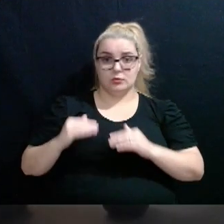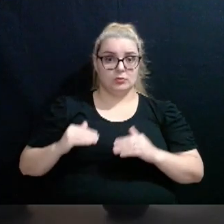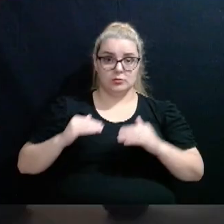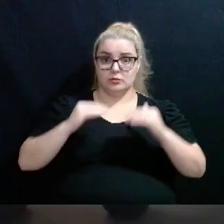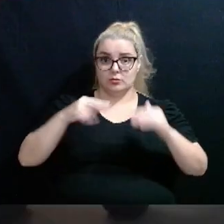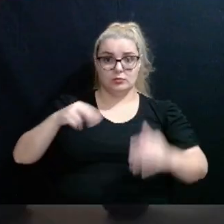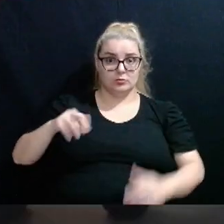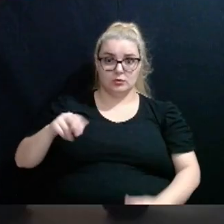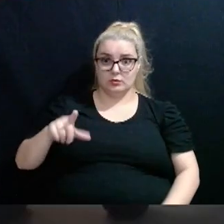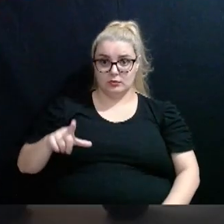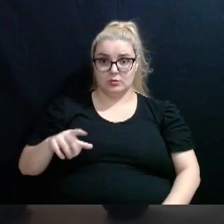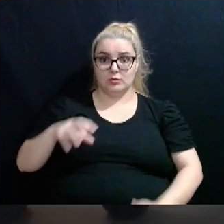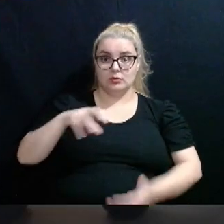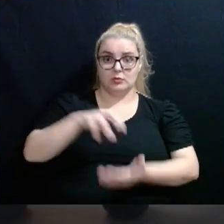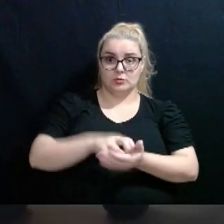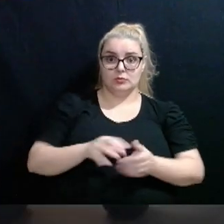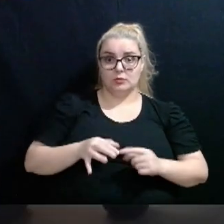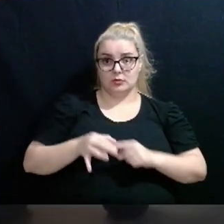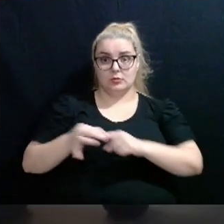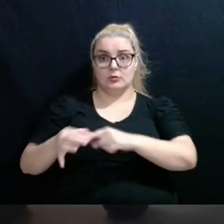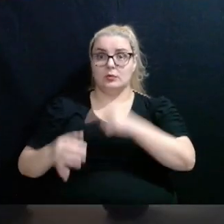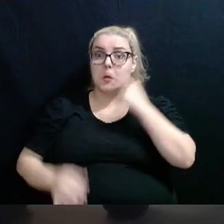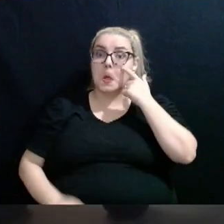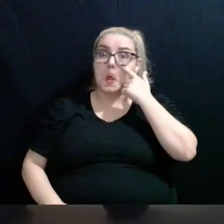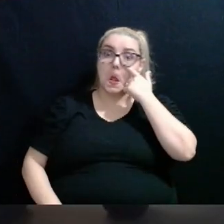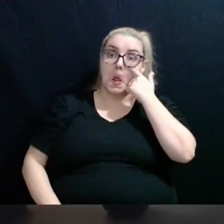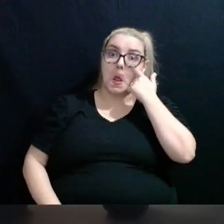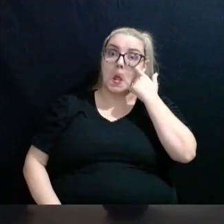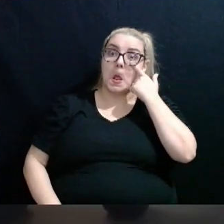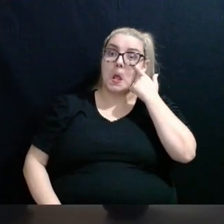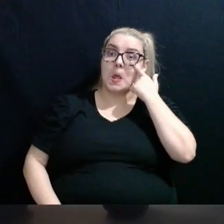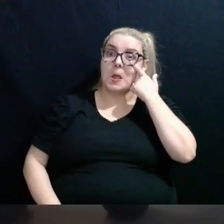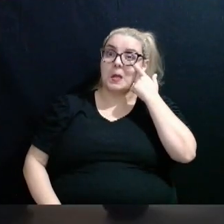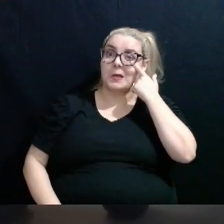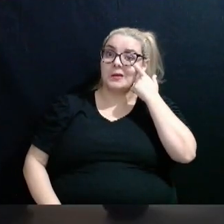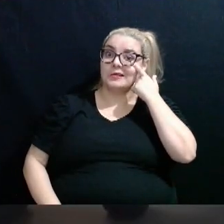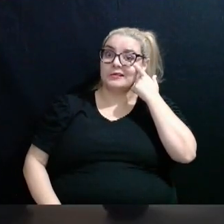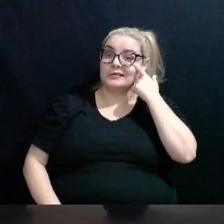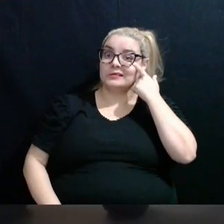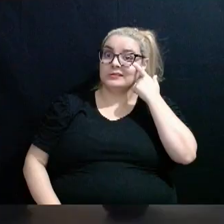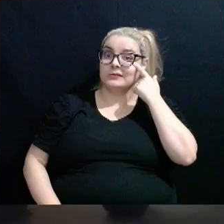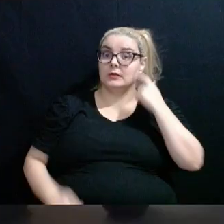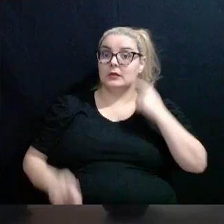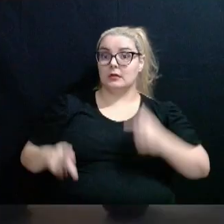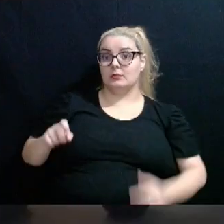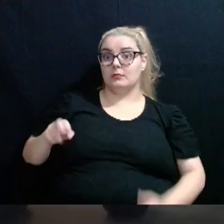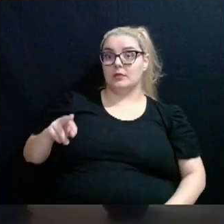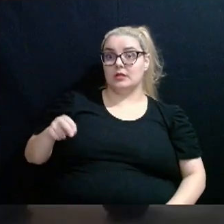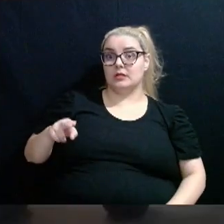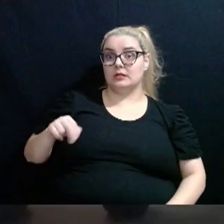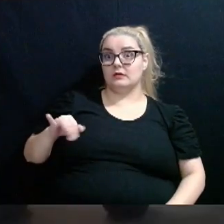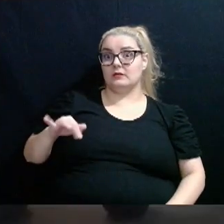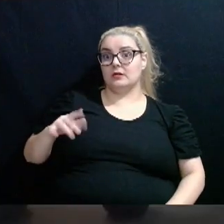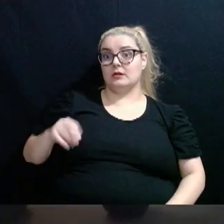na periferia, eu não abandono ainda a linguagem centro-periferia, que está demodé, assim como o imperialismo,